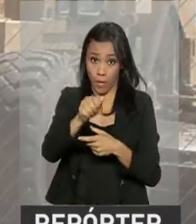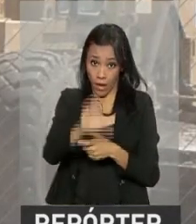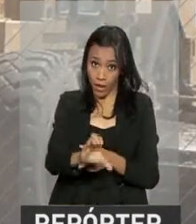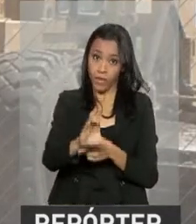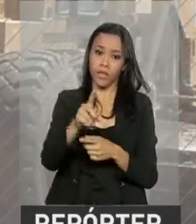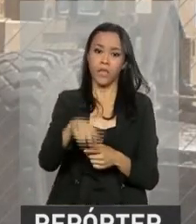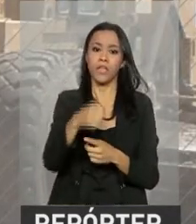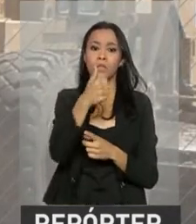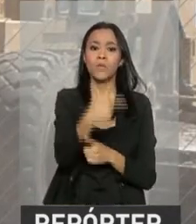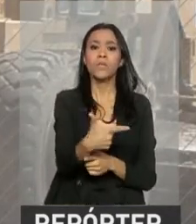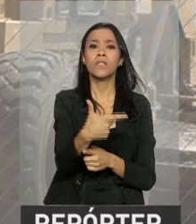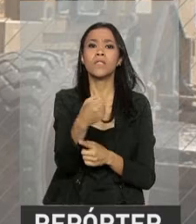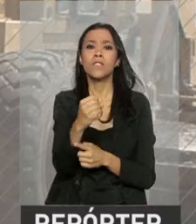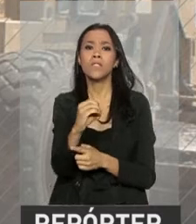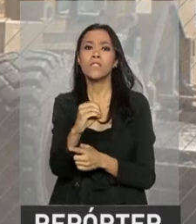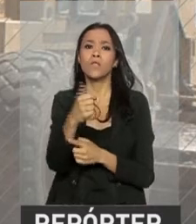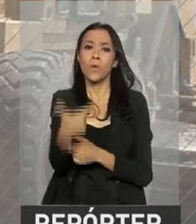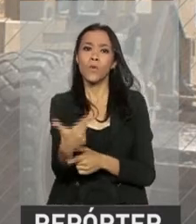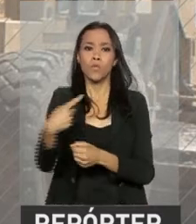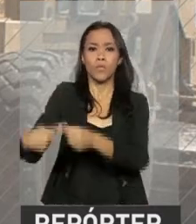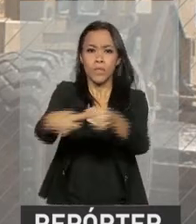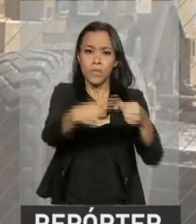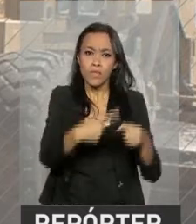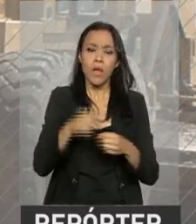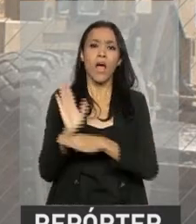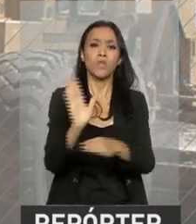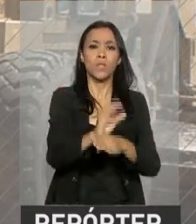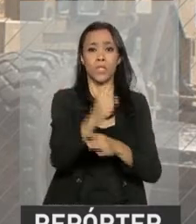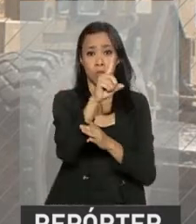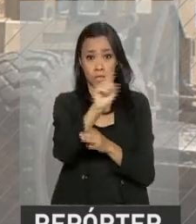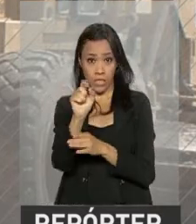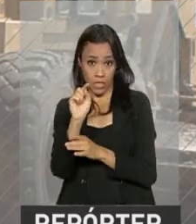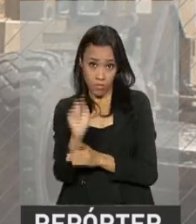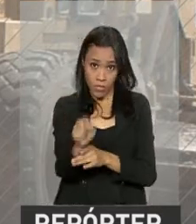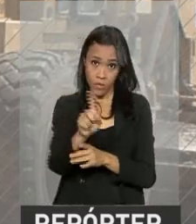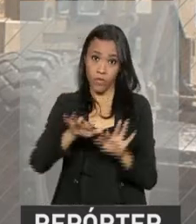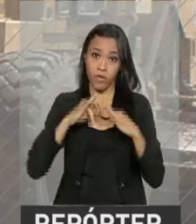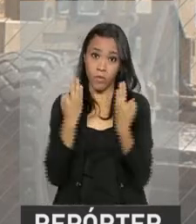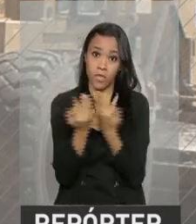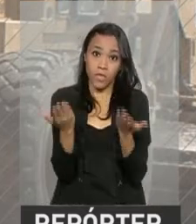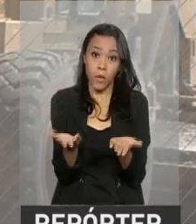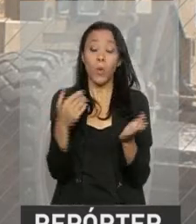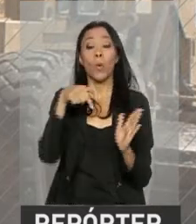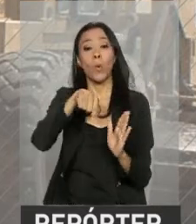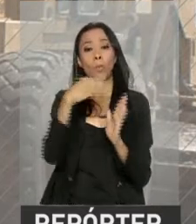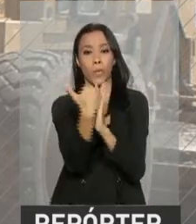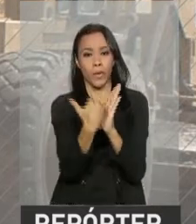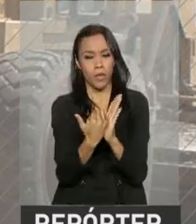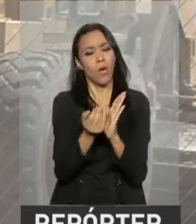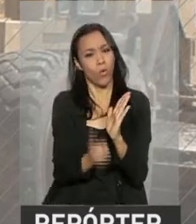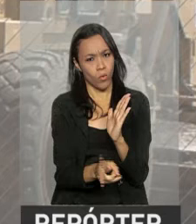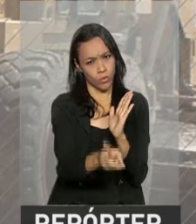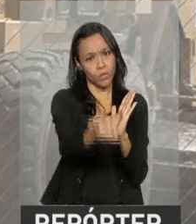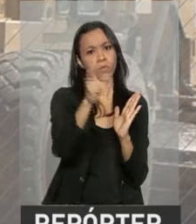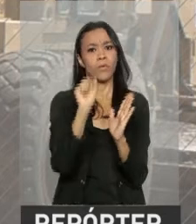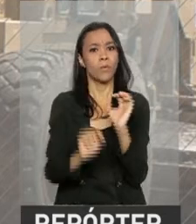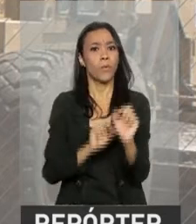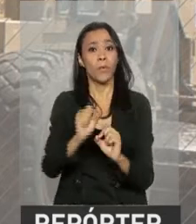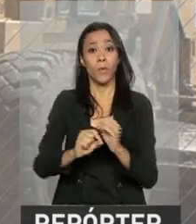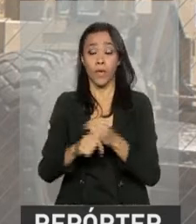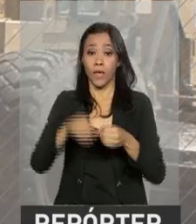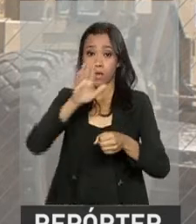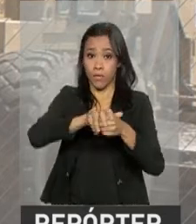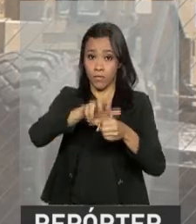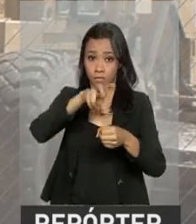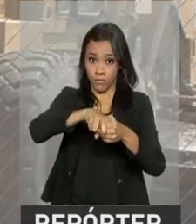realizou ações em 202 municípios beneficiando 100 mil famílias o programa deu posteridade ainda as ações de